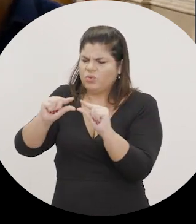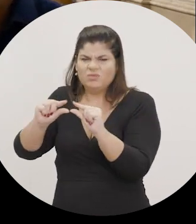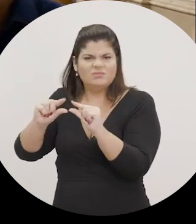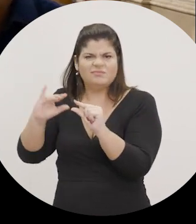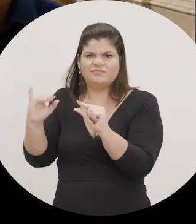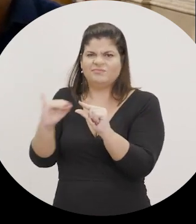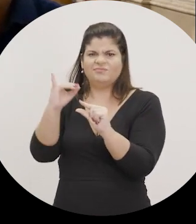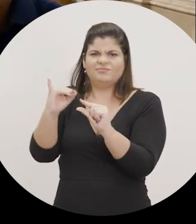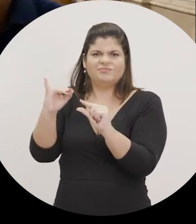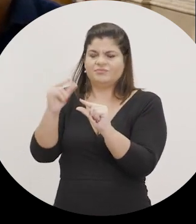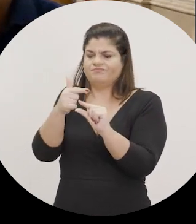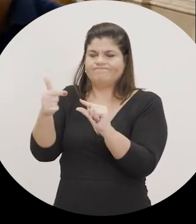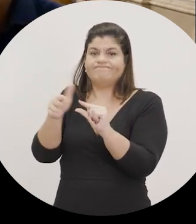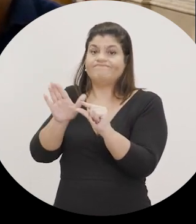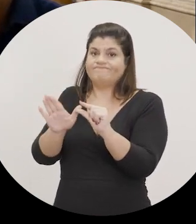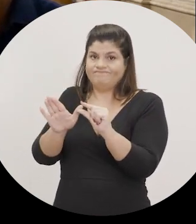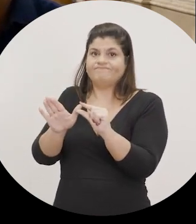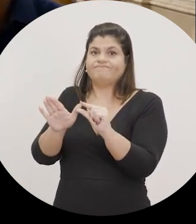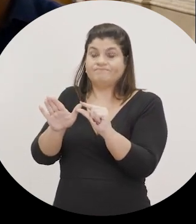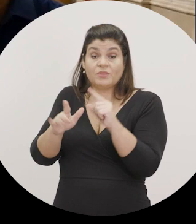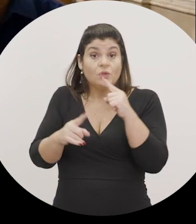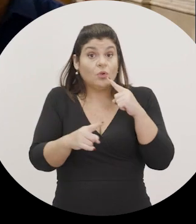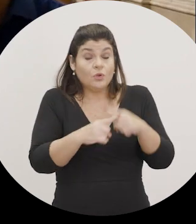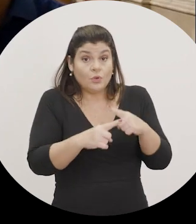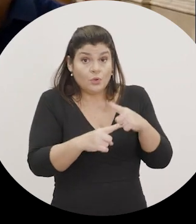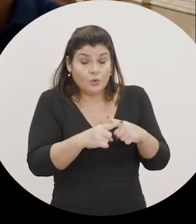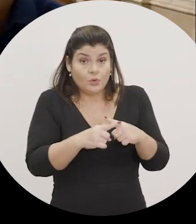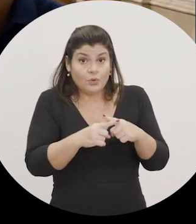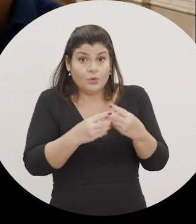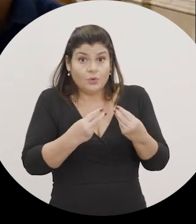tornar cada vez mais irrelevante, percebe?